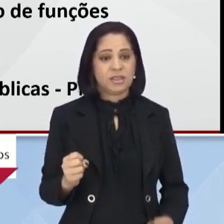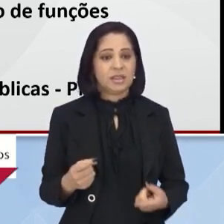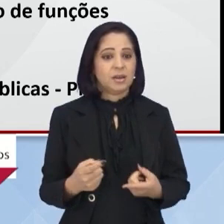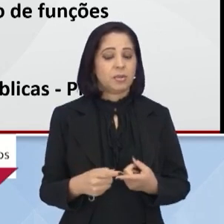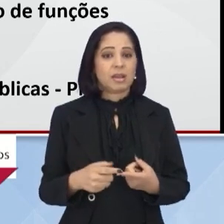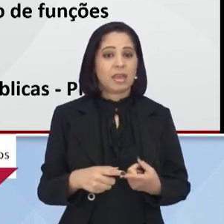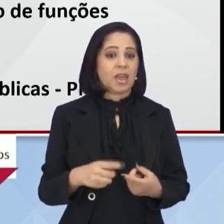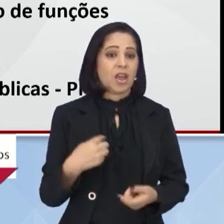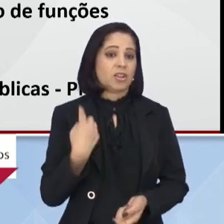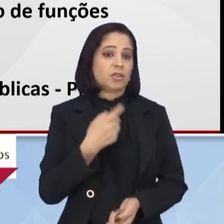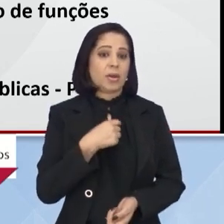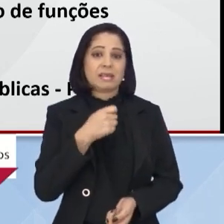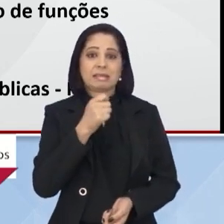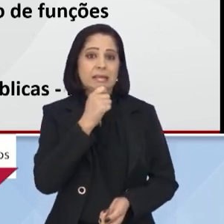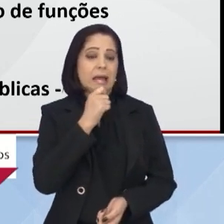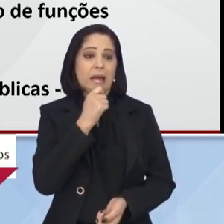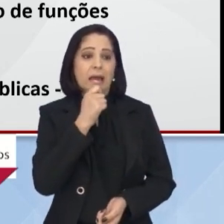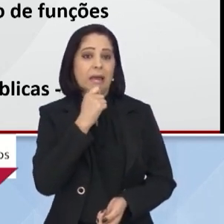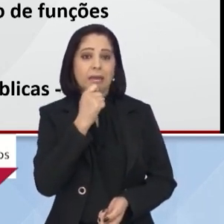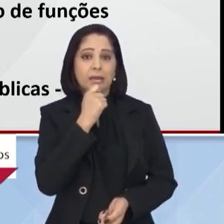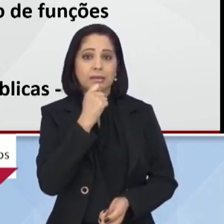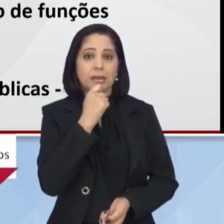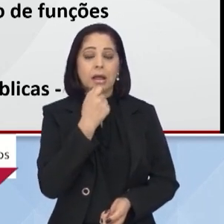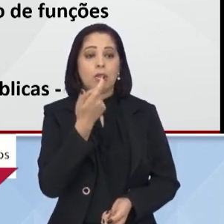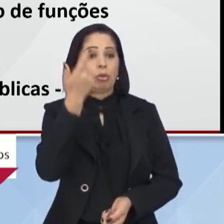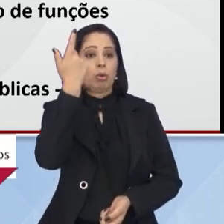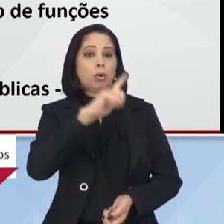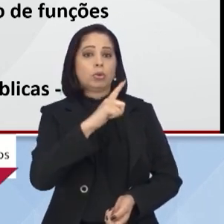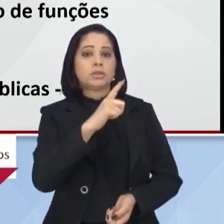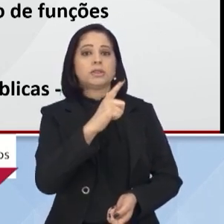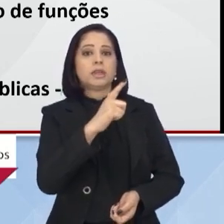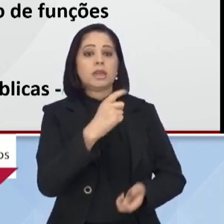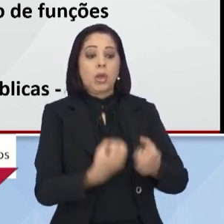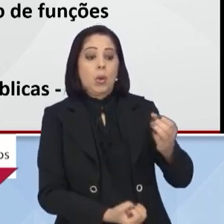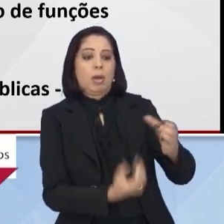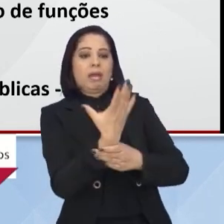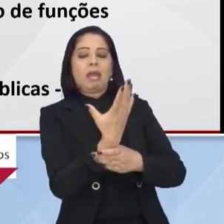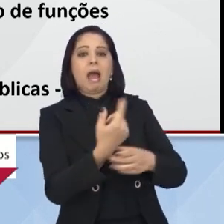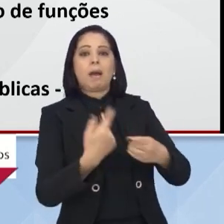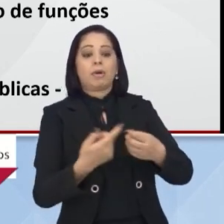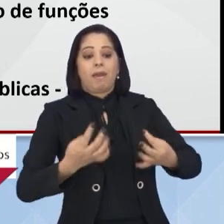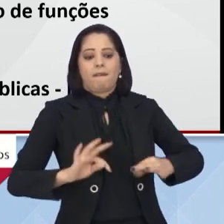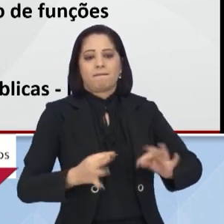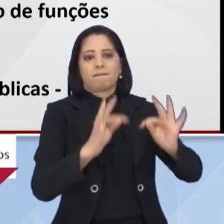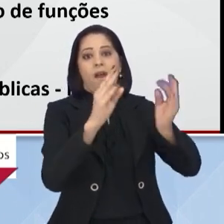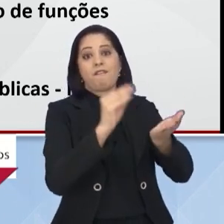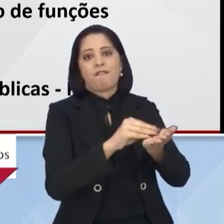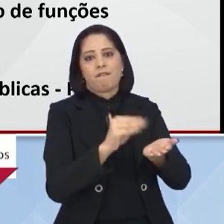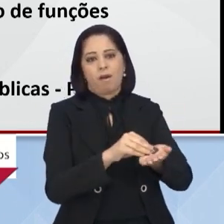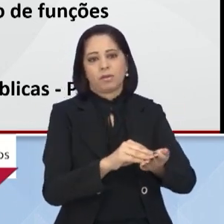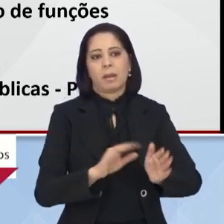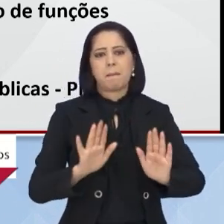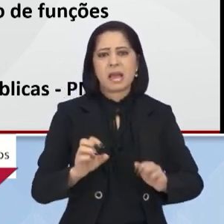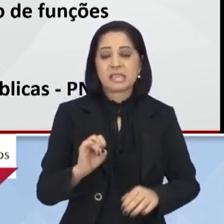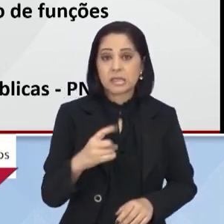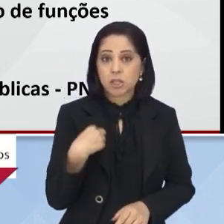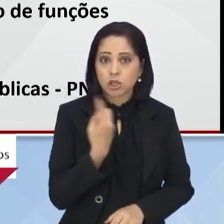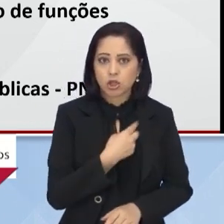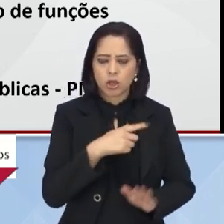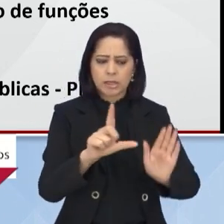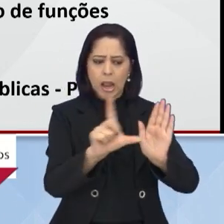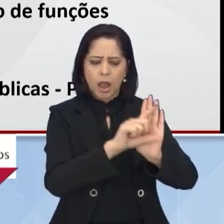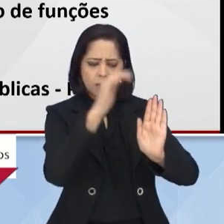gente não tem capacidade tecnológica para implementá-lo completamente Mas se a gente conseguir implementar tudo que tá previsto na lei em relação ao portal